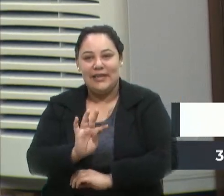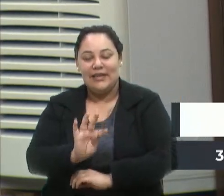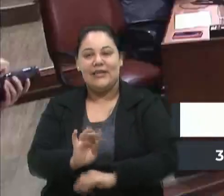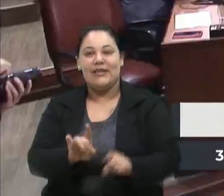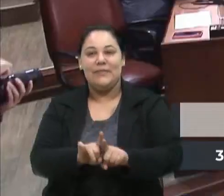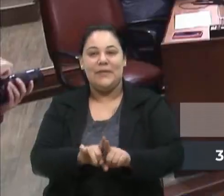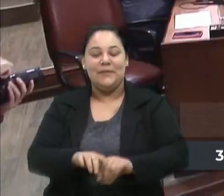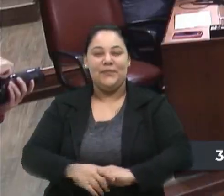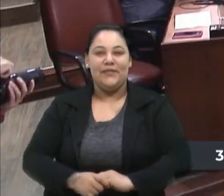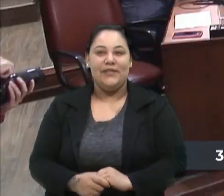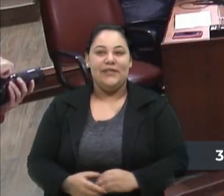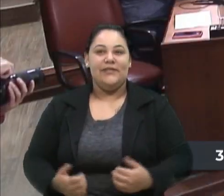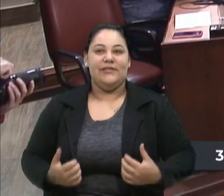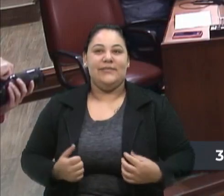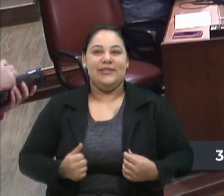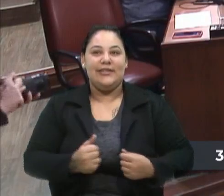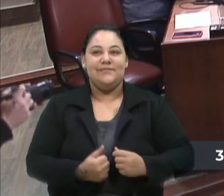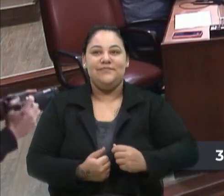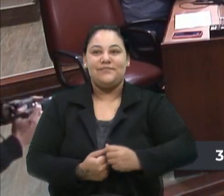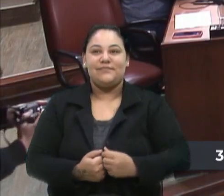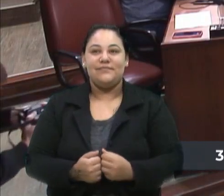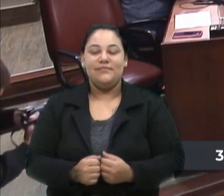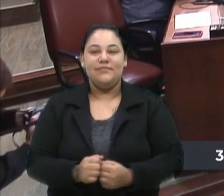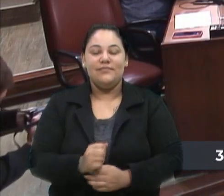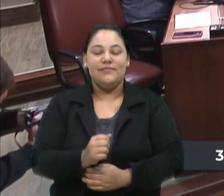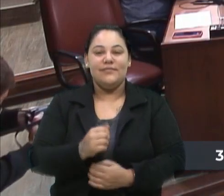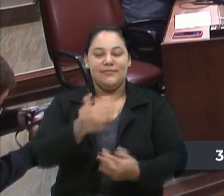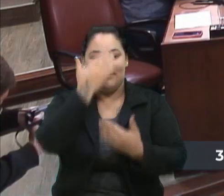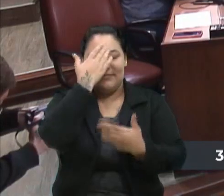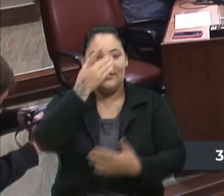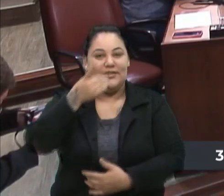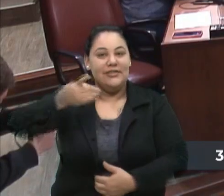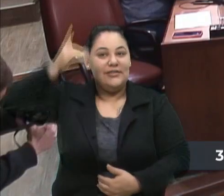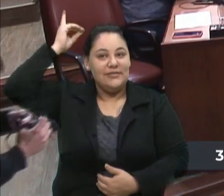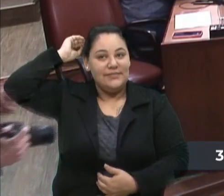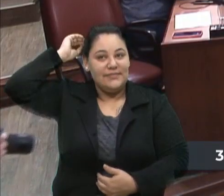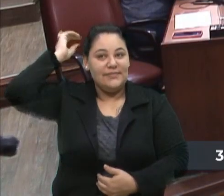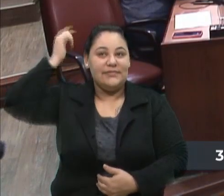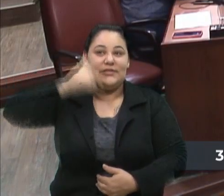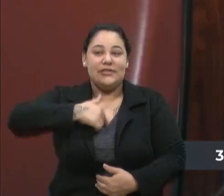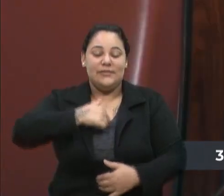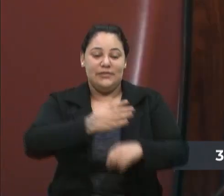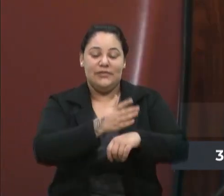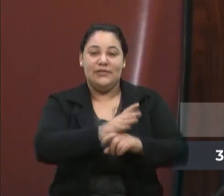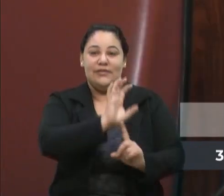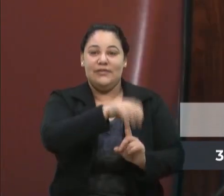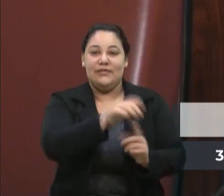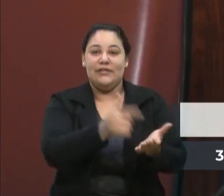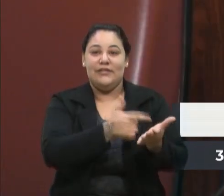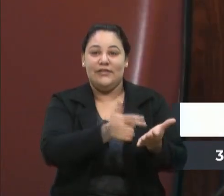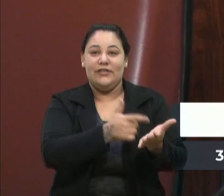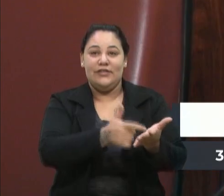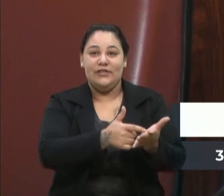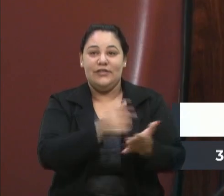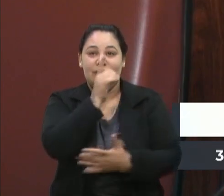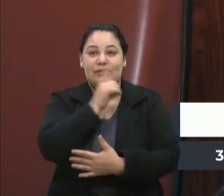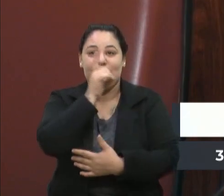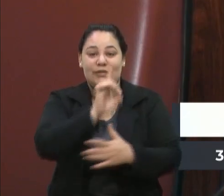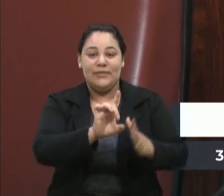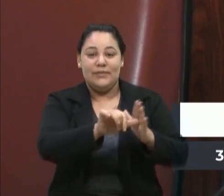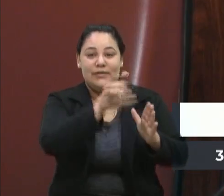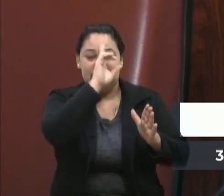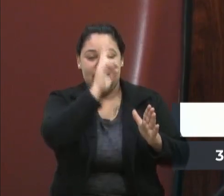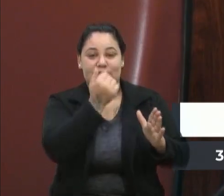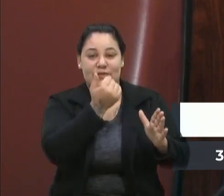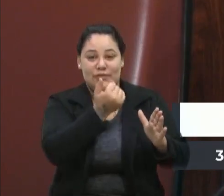Obrigado, vereador Lucas Gil. Eu estava saindo da Feira do Livro no domingo logo depois do almoço, na